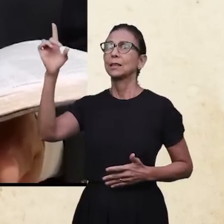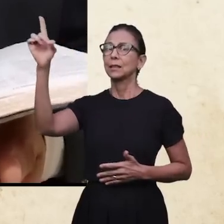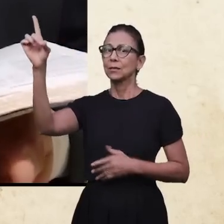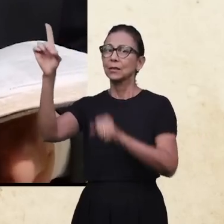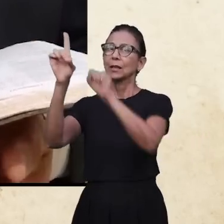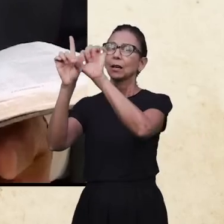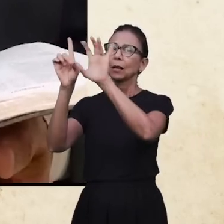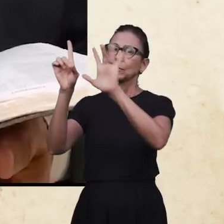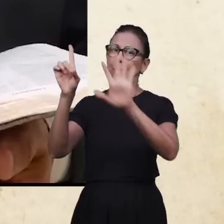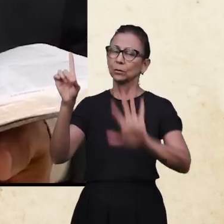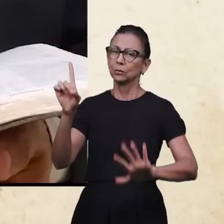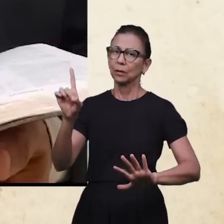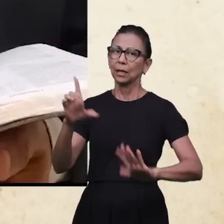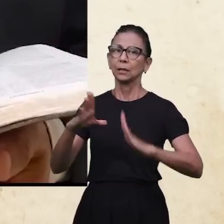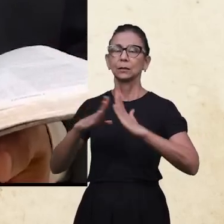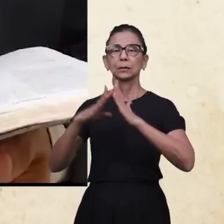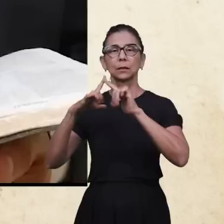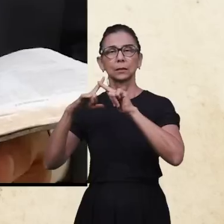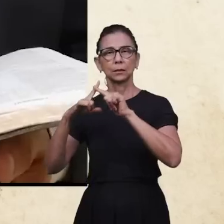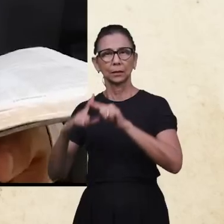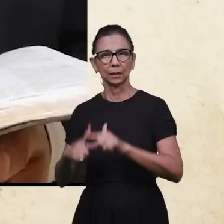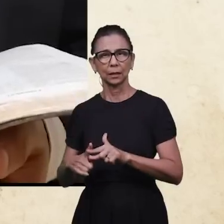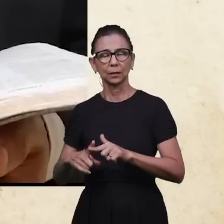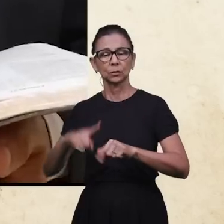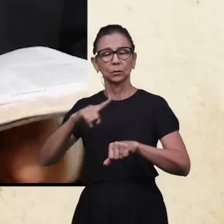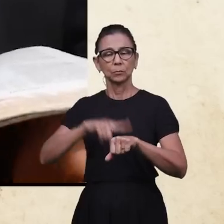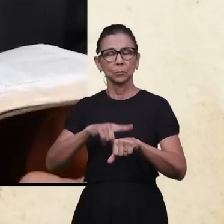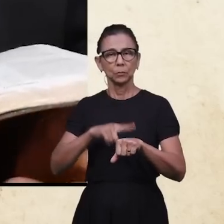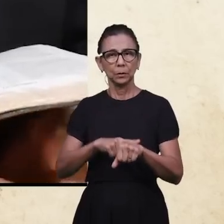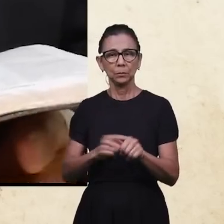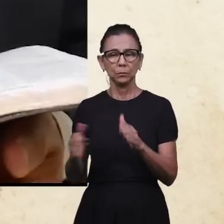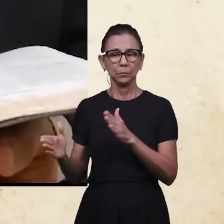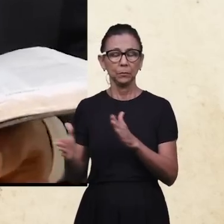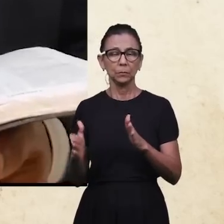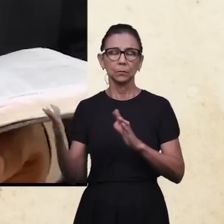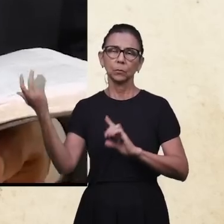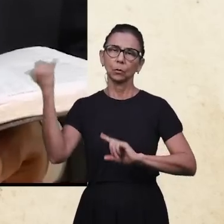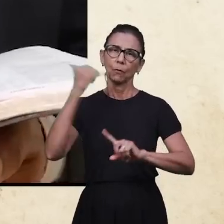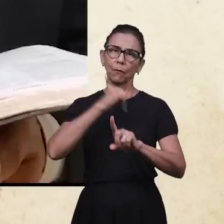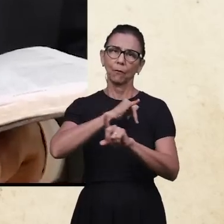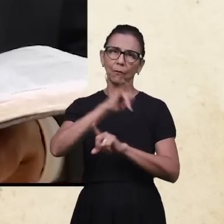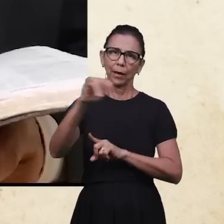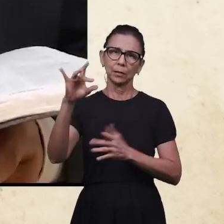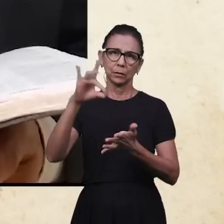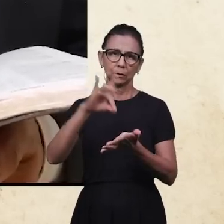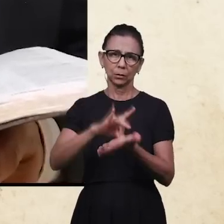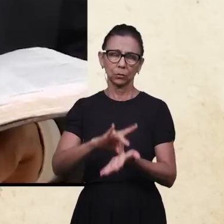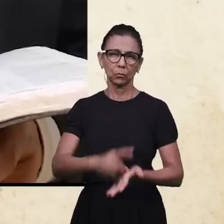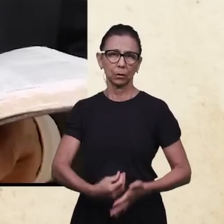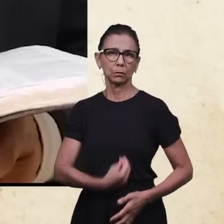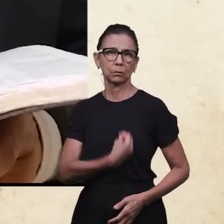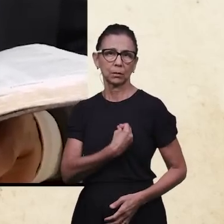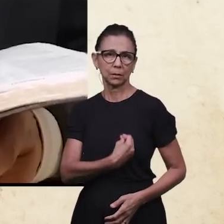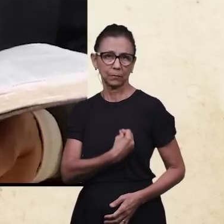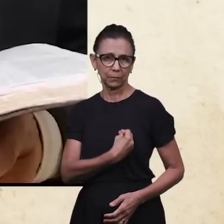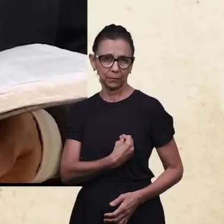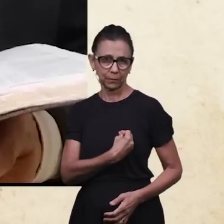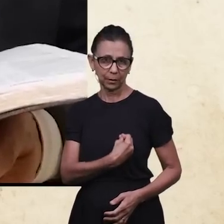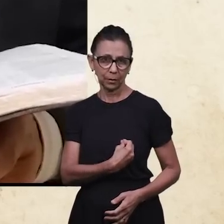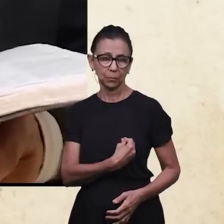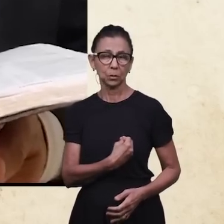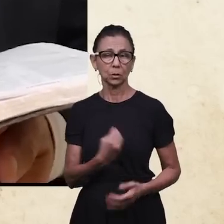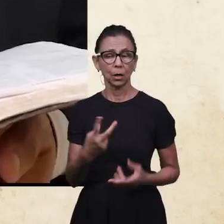porque Ele tem abençoado a vida da igreja. Neste momento profético em que nós vivemos,